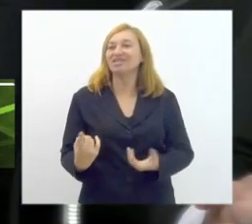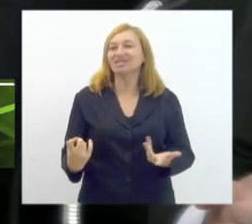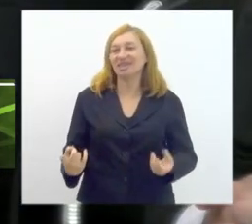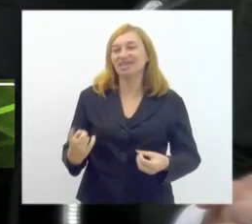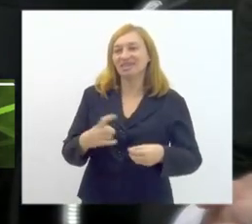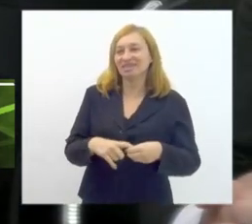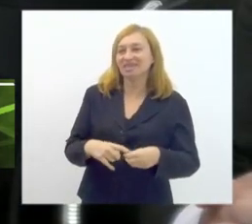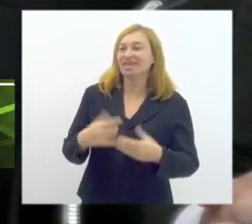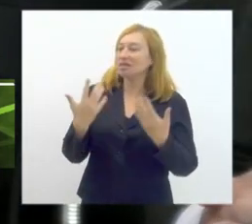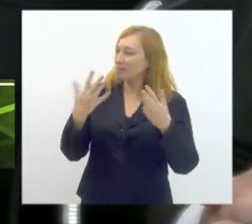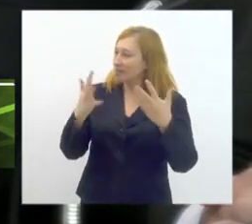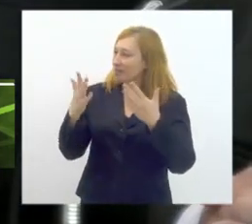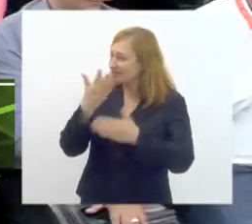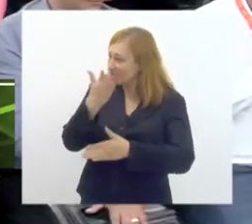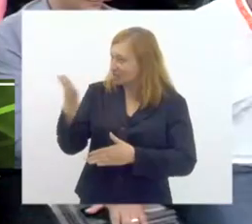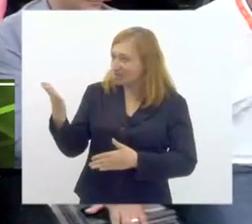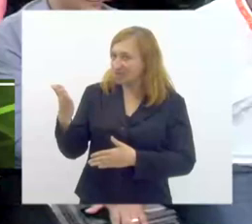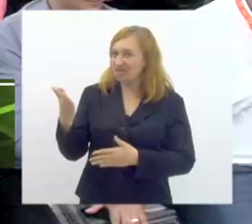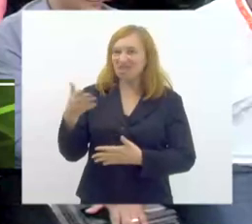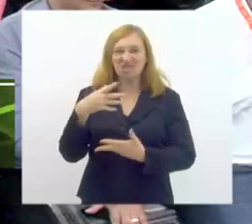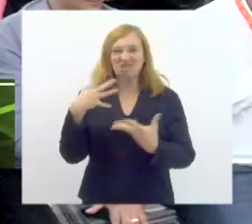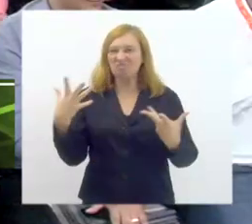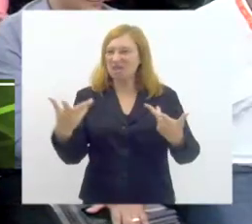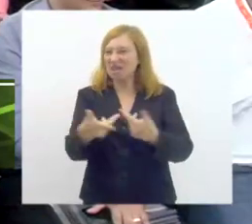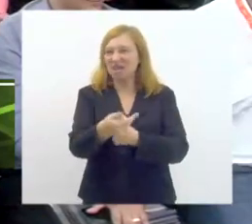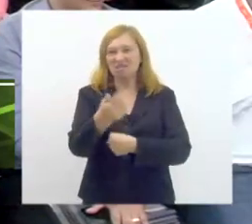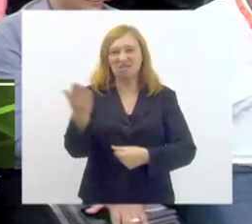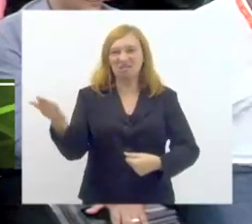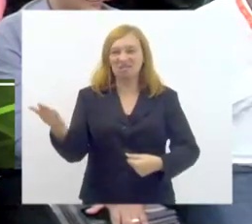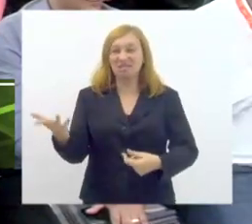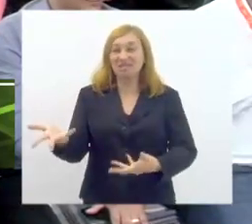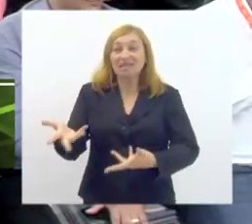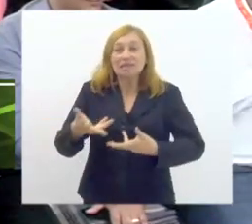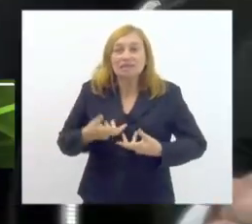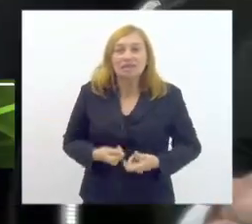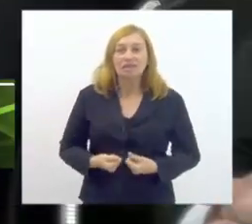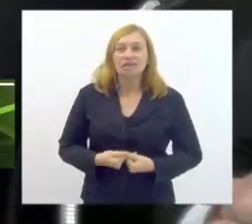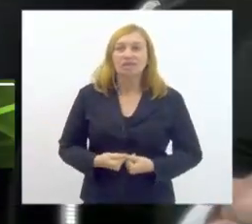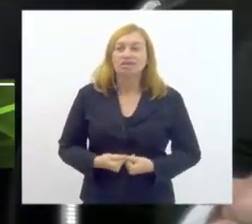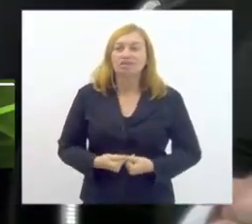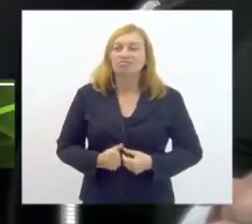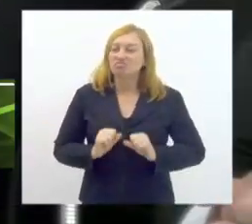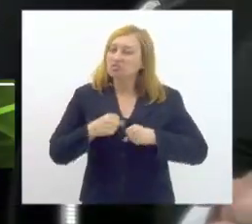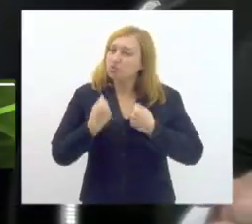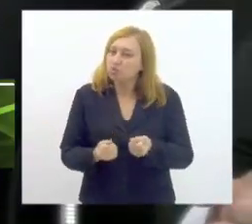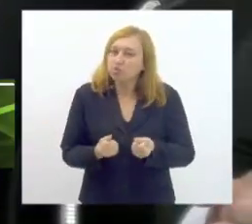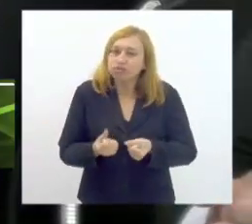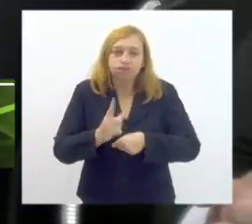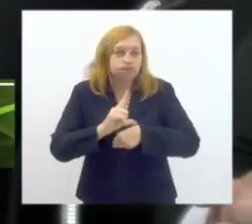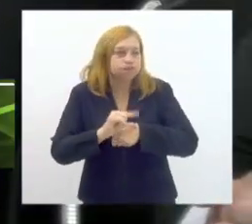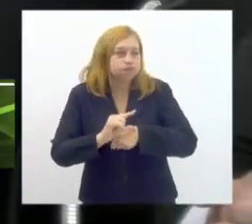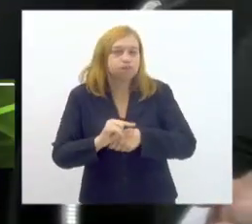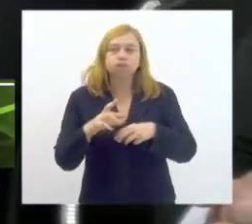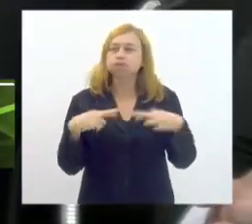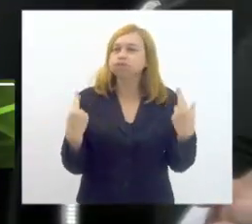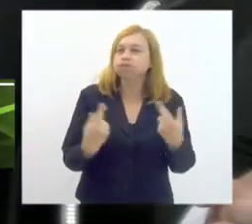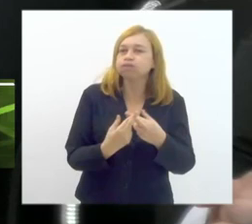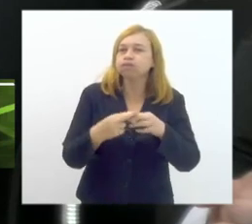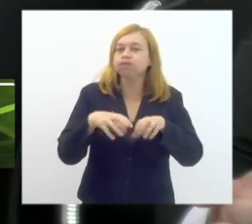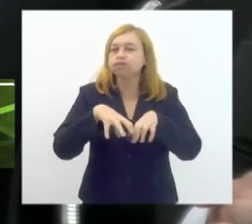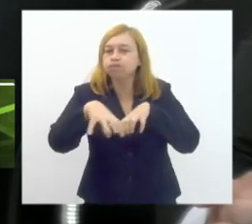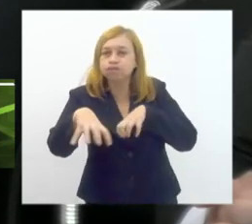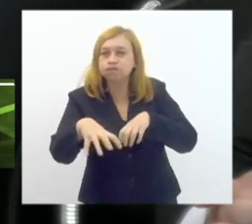quero saudar todos os colaboradores que estão aqui, dizer que vocês são maravilhosos, que têm recebido, sem medir esforços, de horário, reunião online,